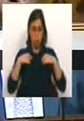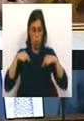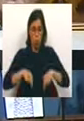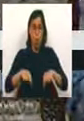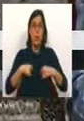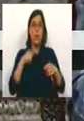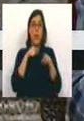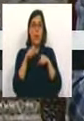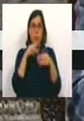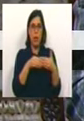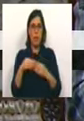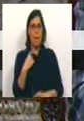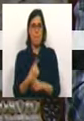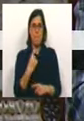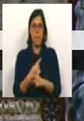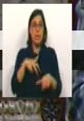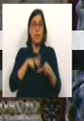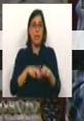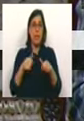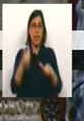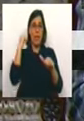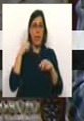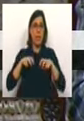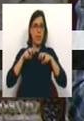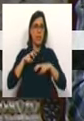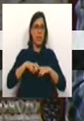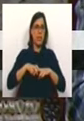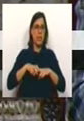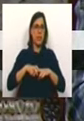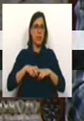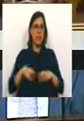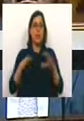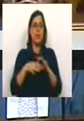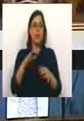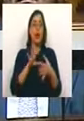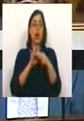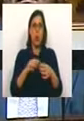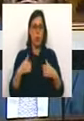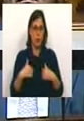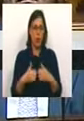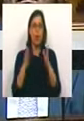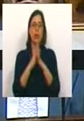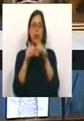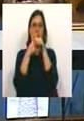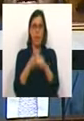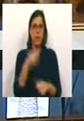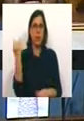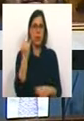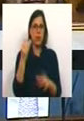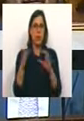desta bancada é o mesmo que se sentava nas filas lá atrás. E, portanto, conto comigo e com toda a lealdade